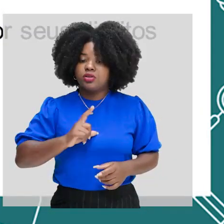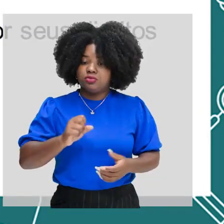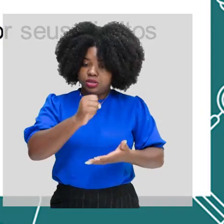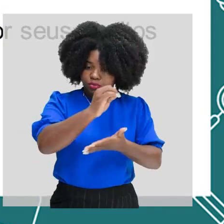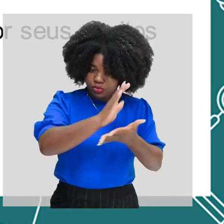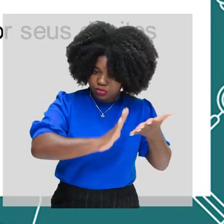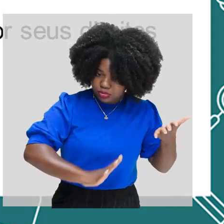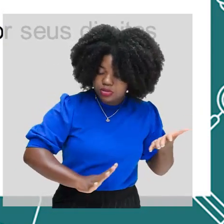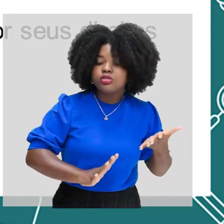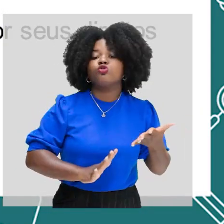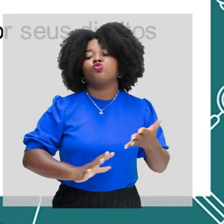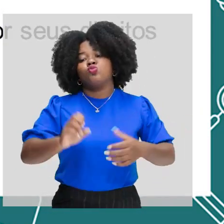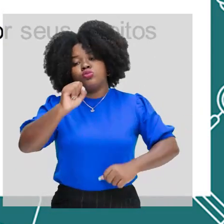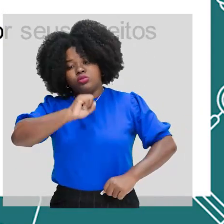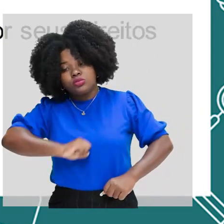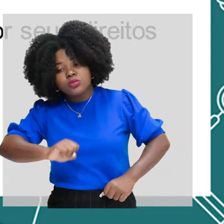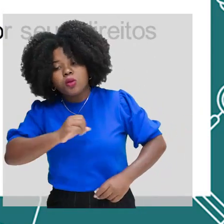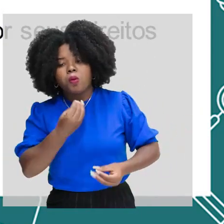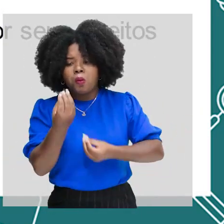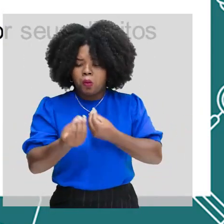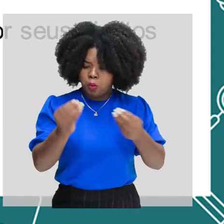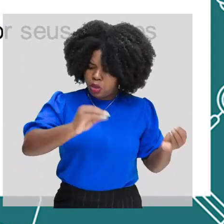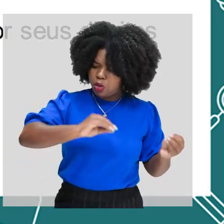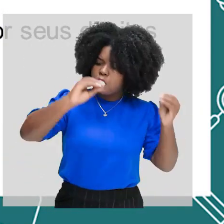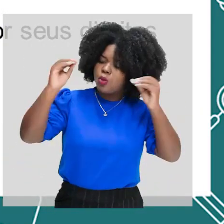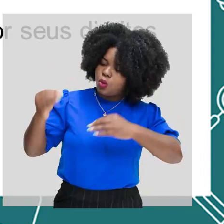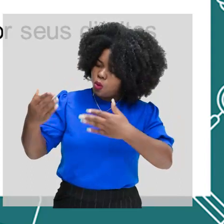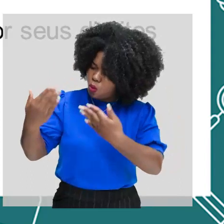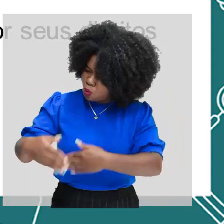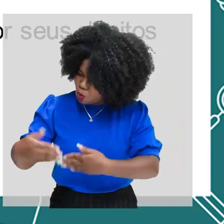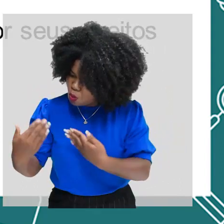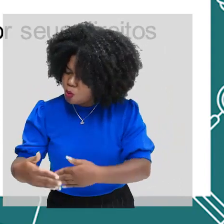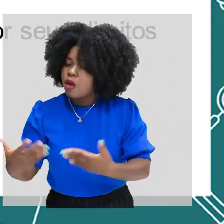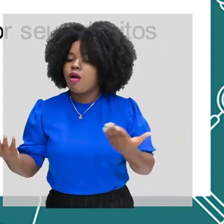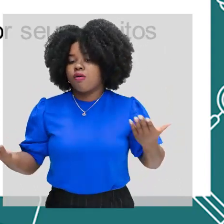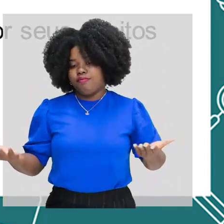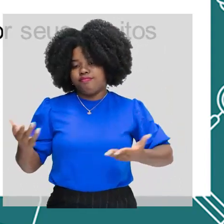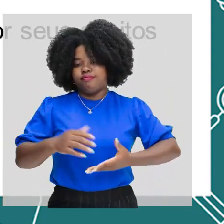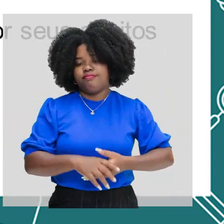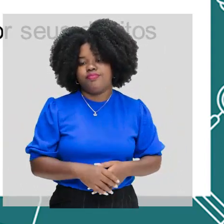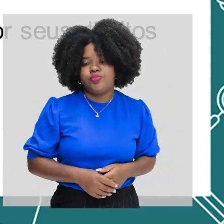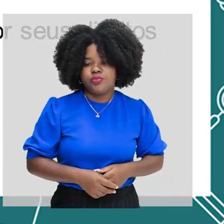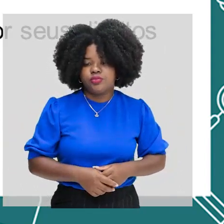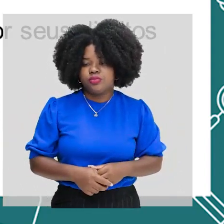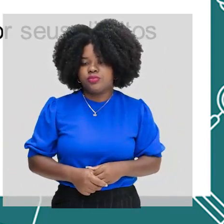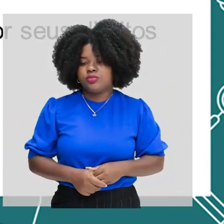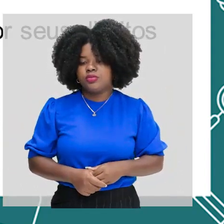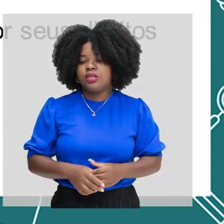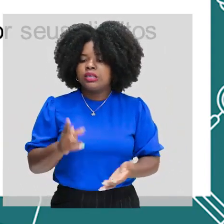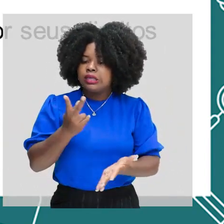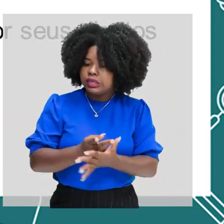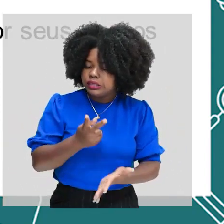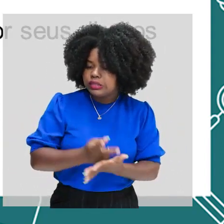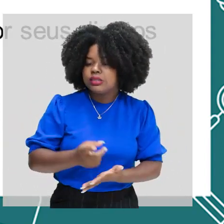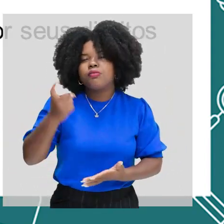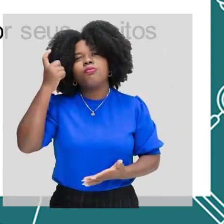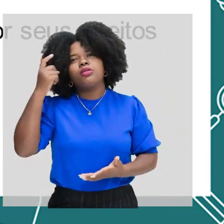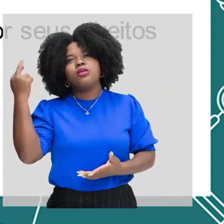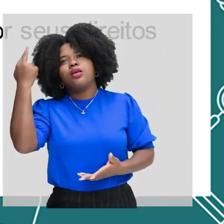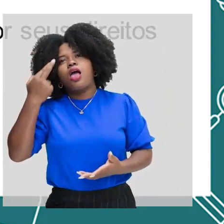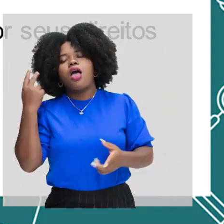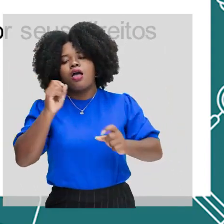questões sobre o reggae, de que forma que esse conteúdo se relaciona com a nossa disciplina, é sempre pensando